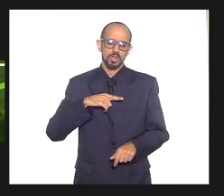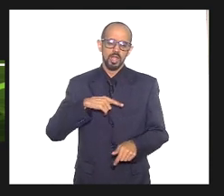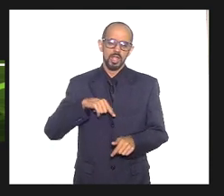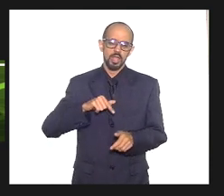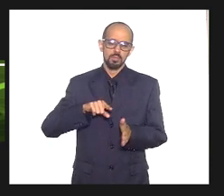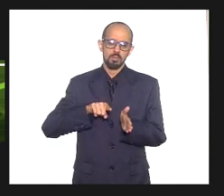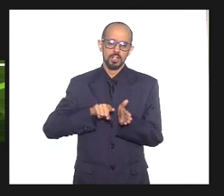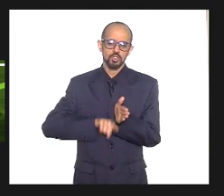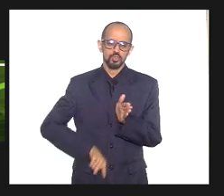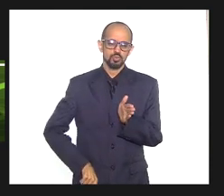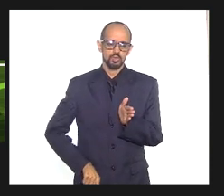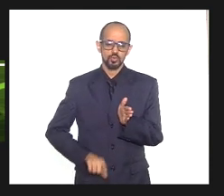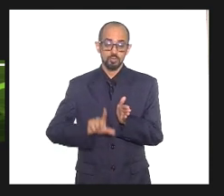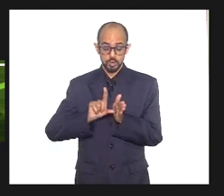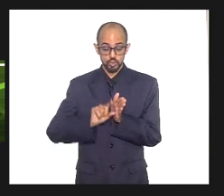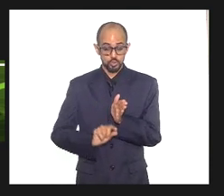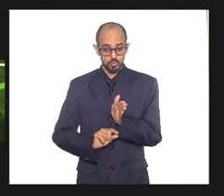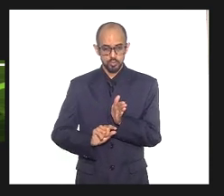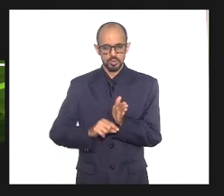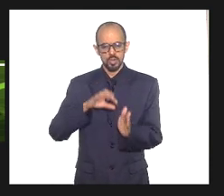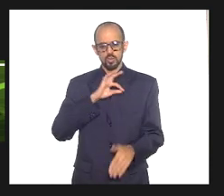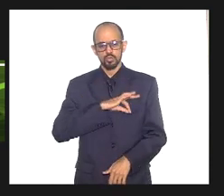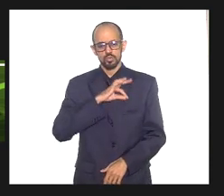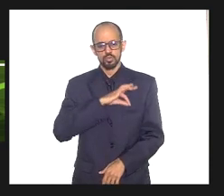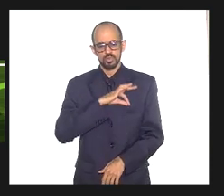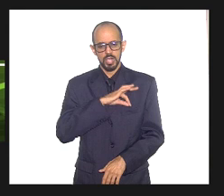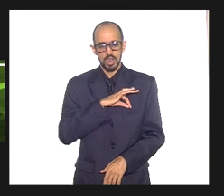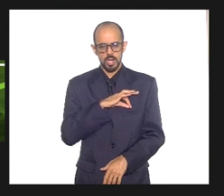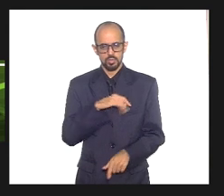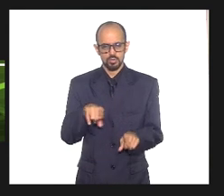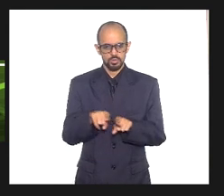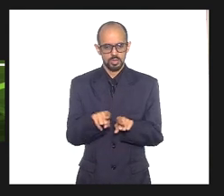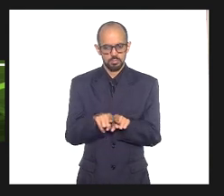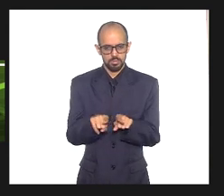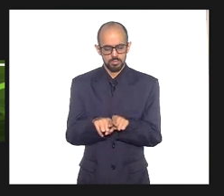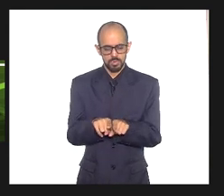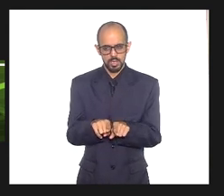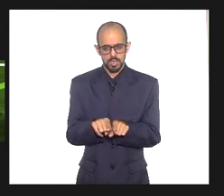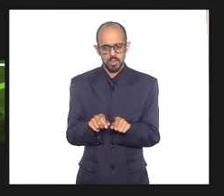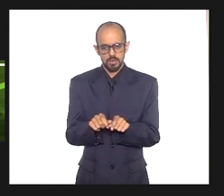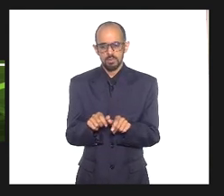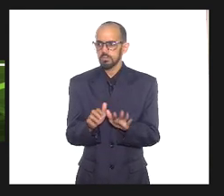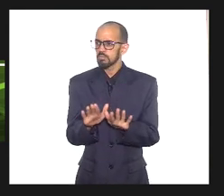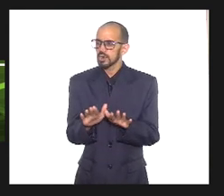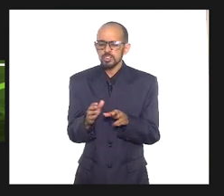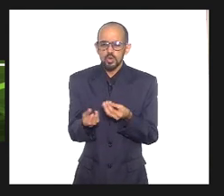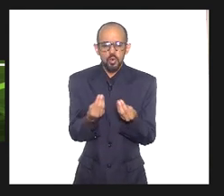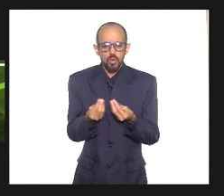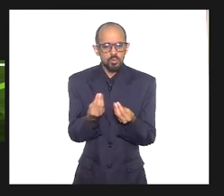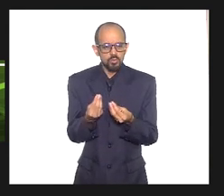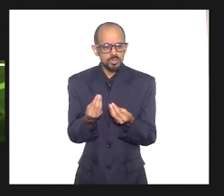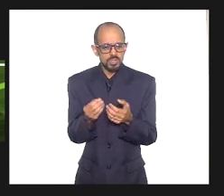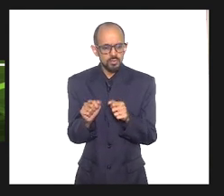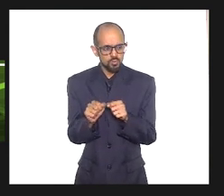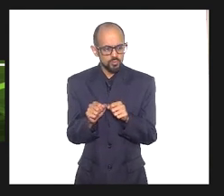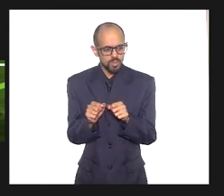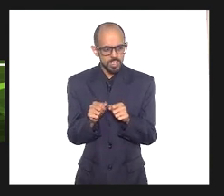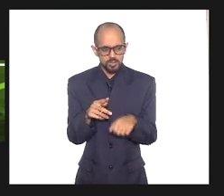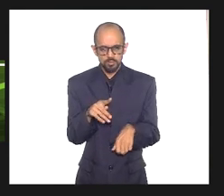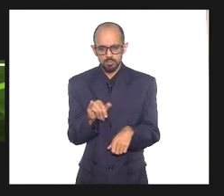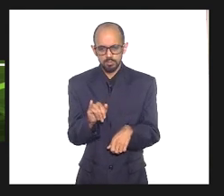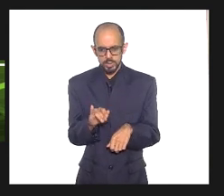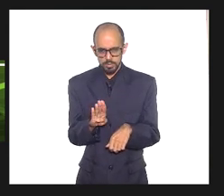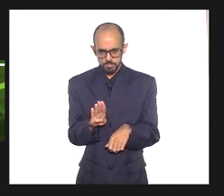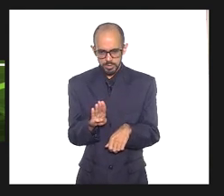substancial também da massa salarial. E muita gente pergunta, mas como é que você faz o PIB crescer? Isso tem a ver com